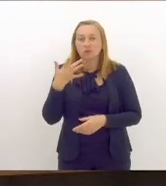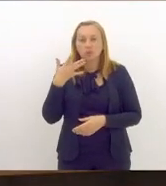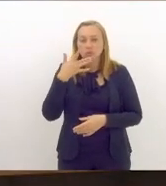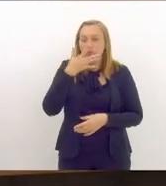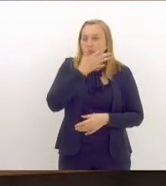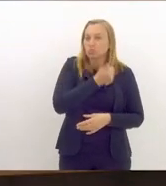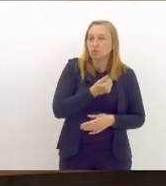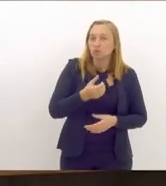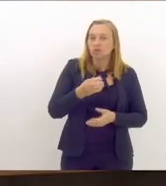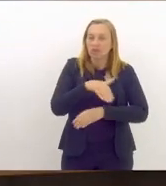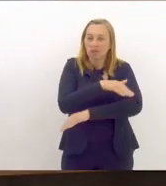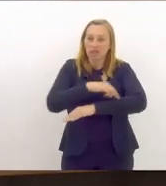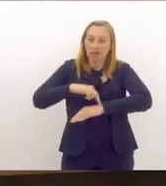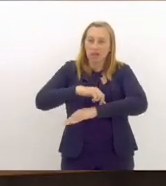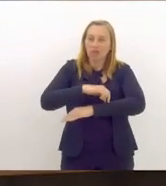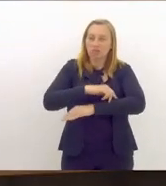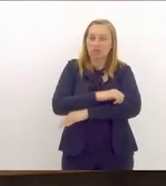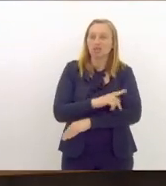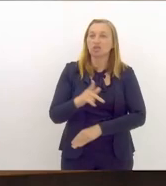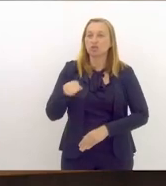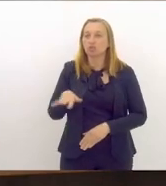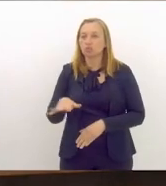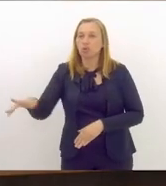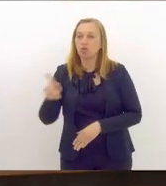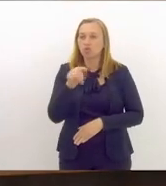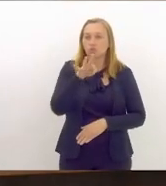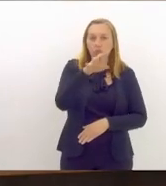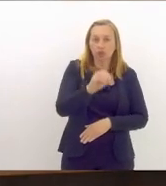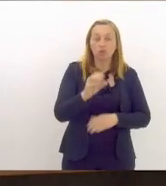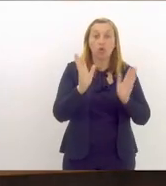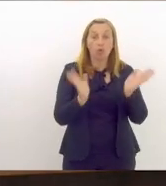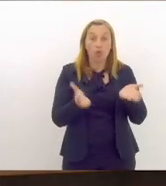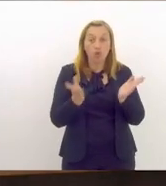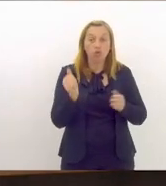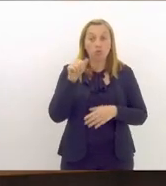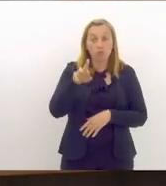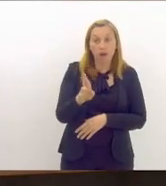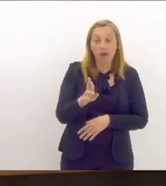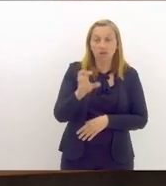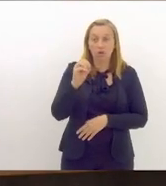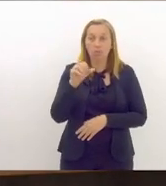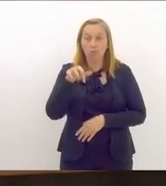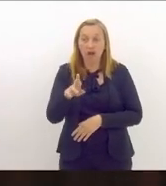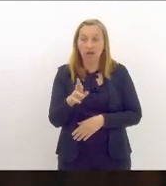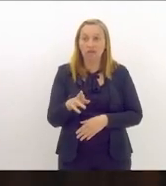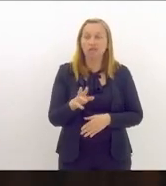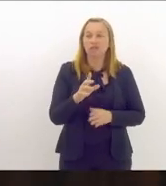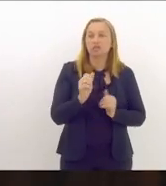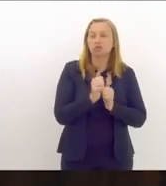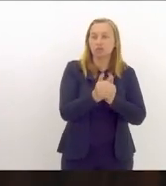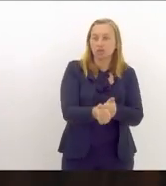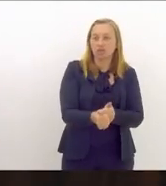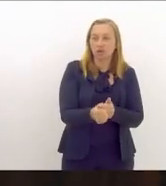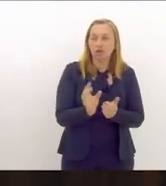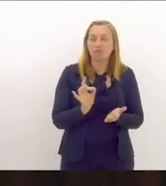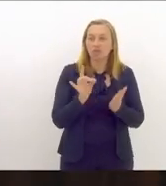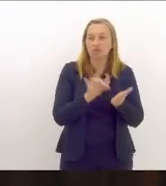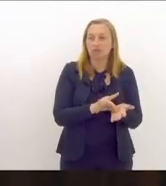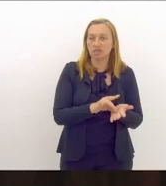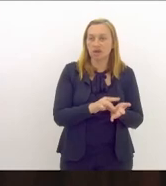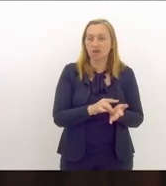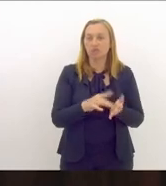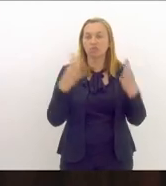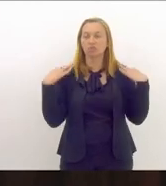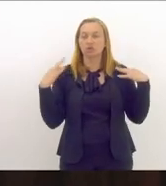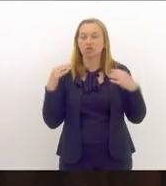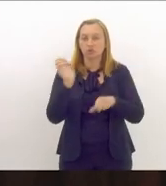naquela calçada do Morro do Pinto. Hoje o bar do Omar está no guia oficial, no roteiro turístico cultural do estado